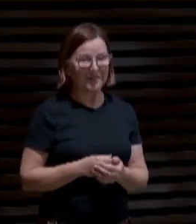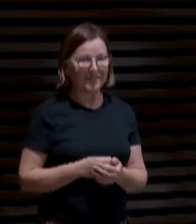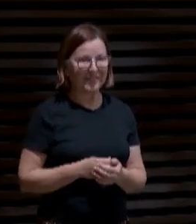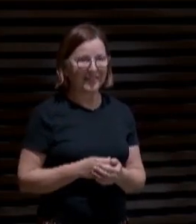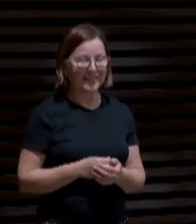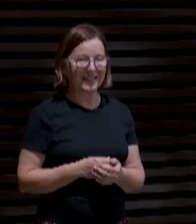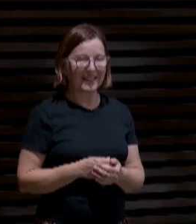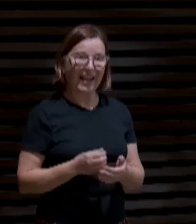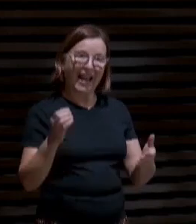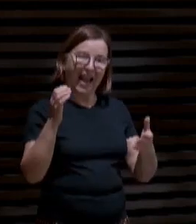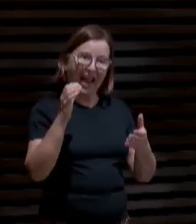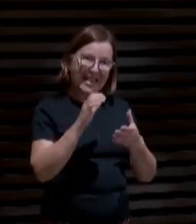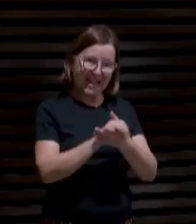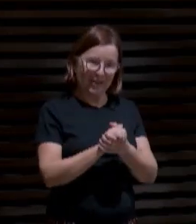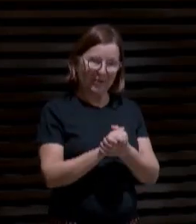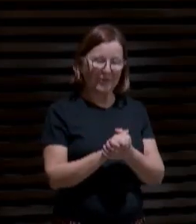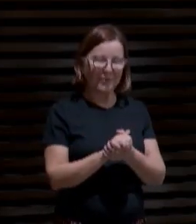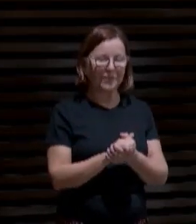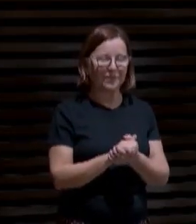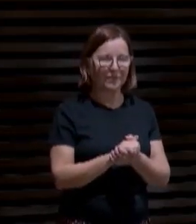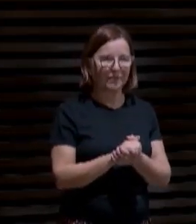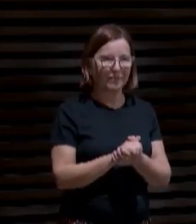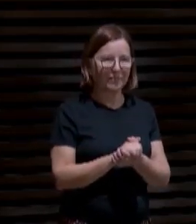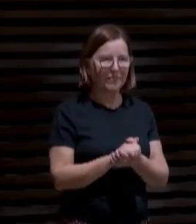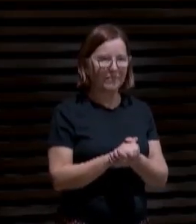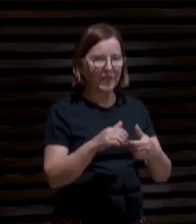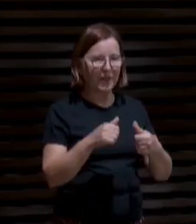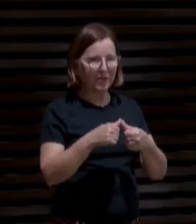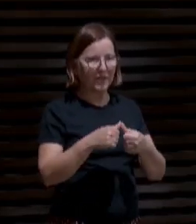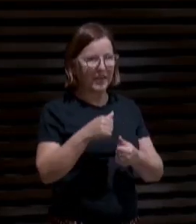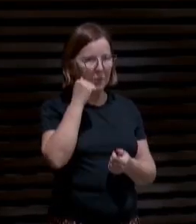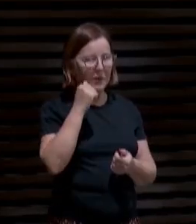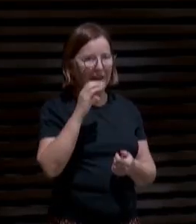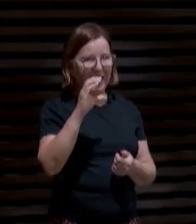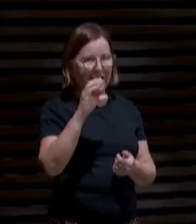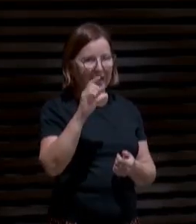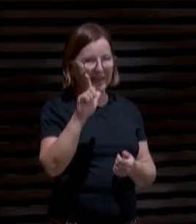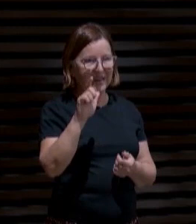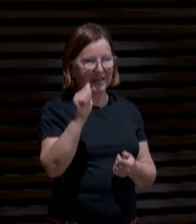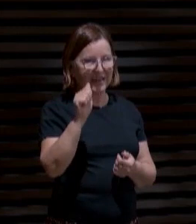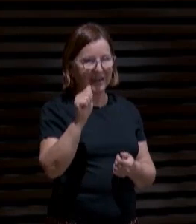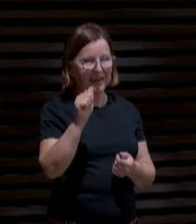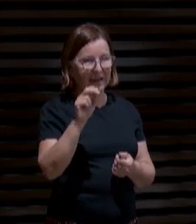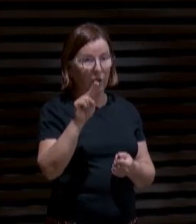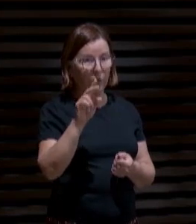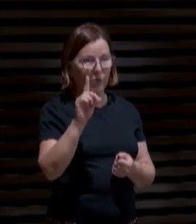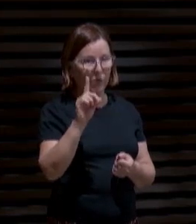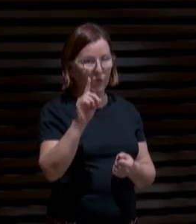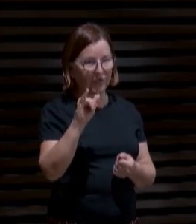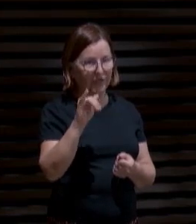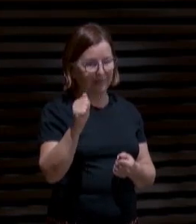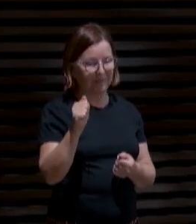Ele casa com a filha de Júlia, a Cláudia Prócula, e a Júlia era filha